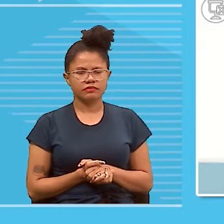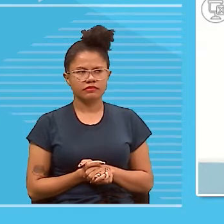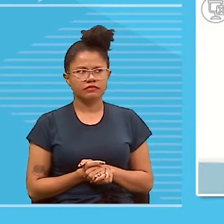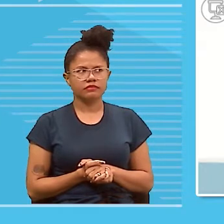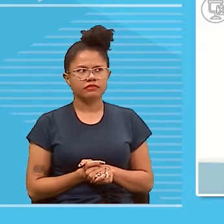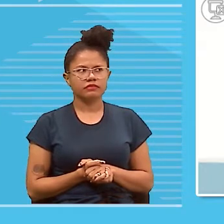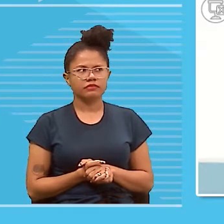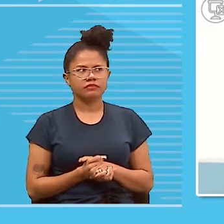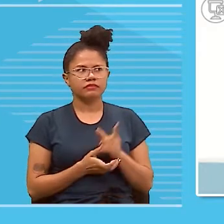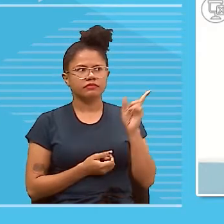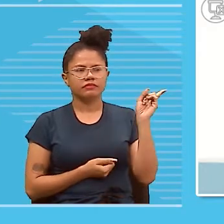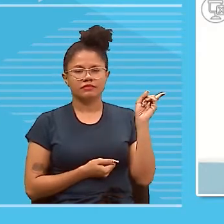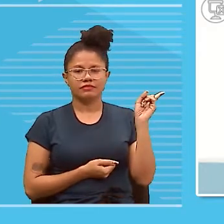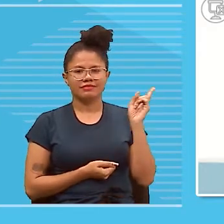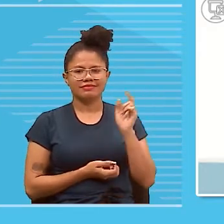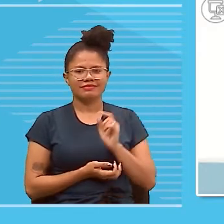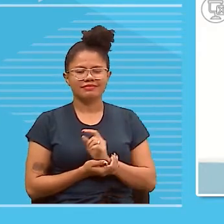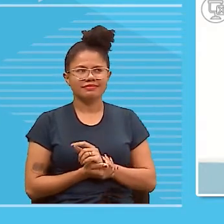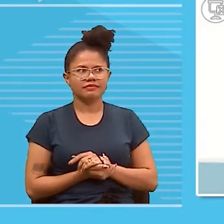com quanto